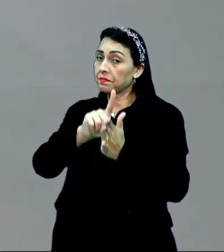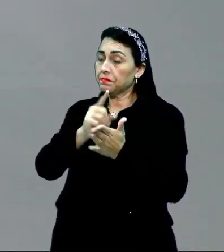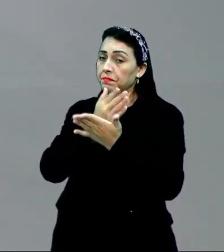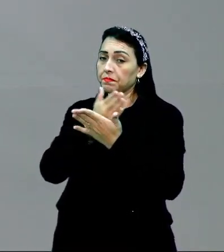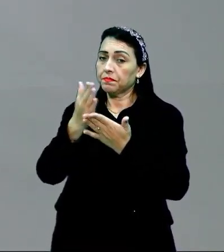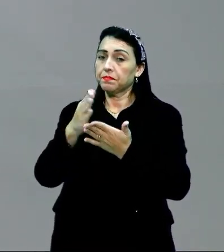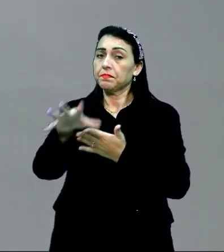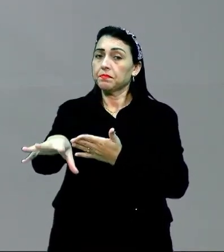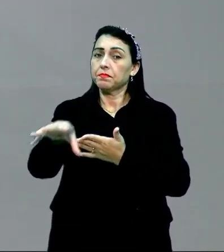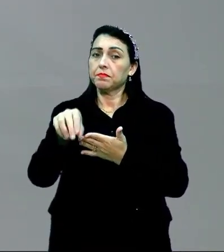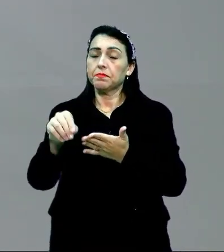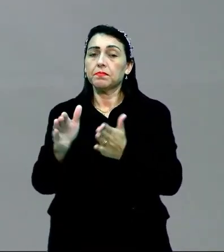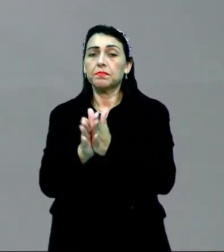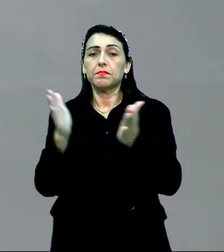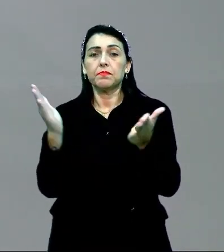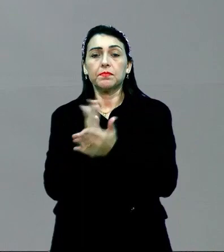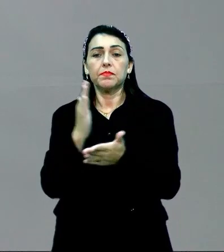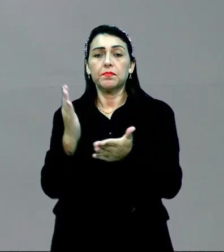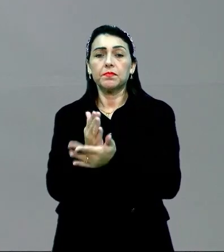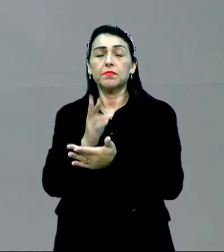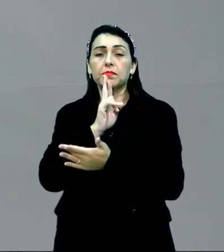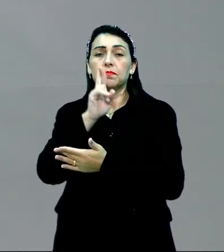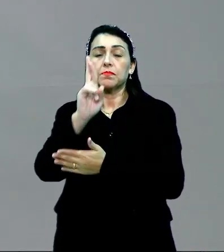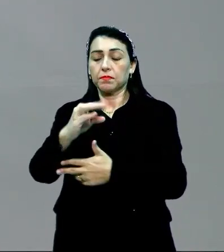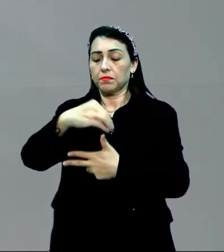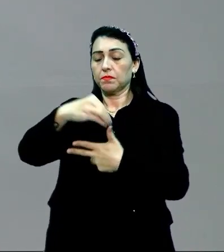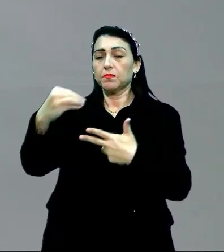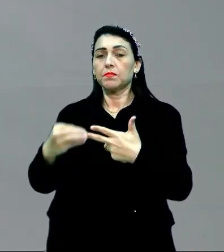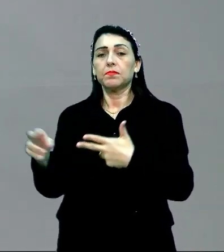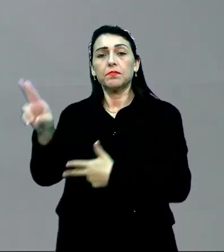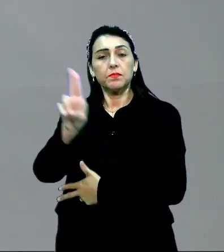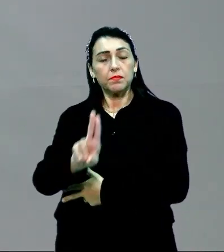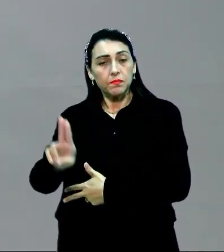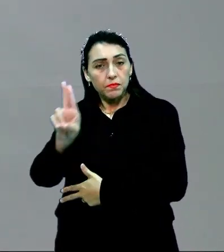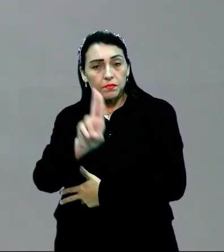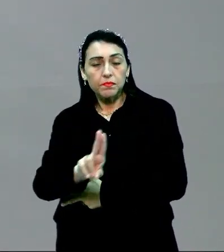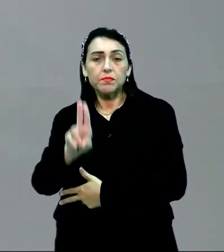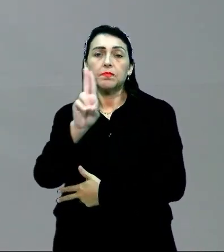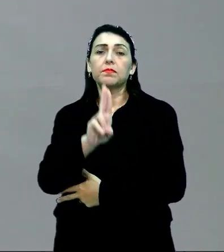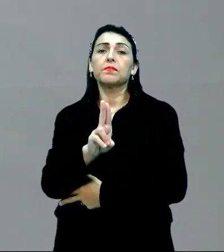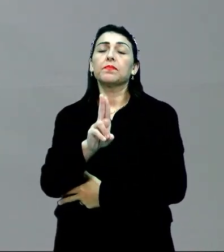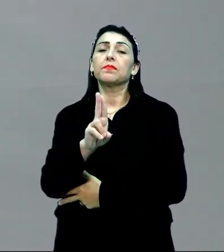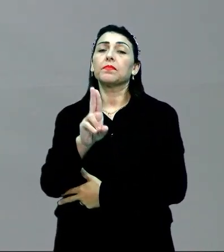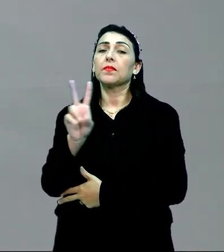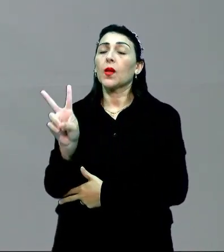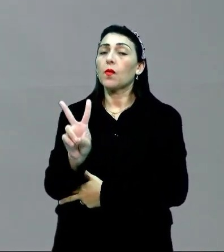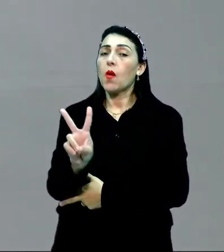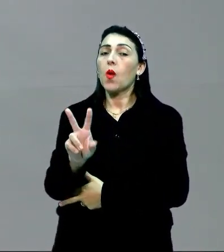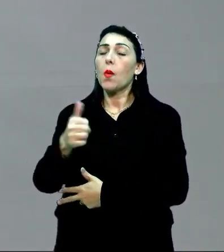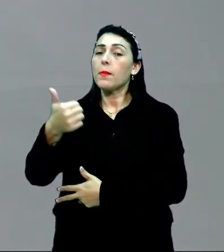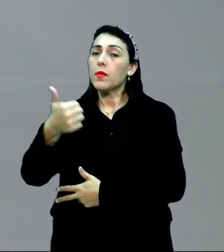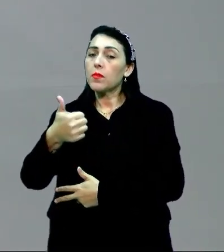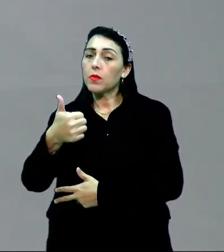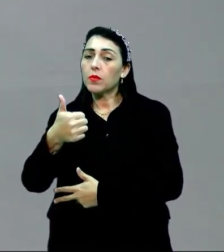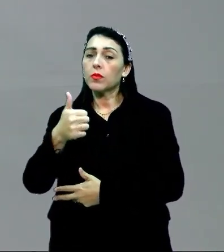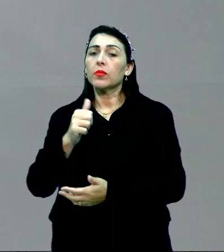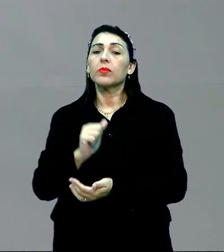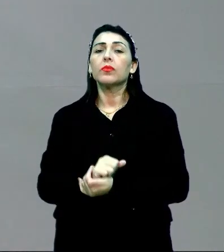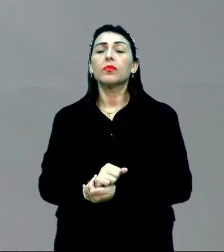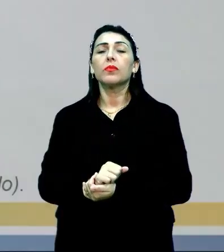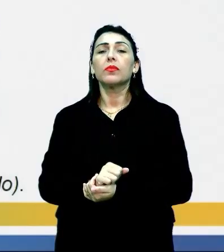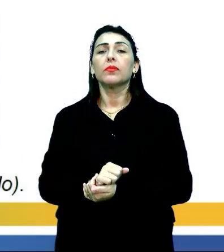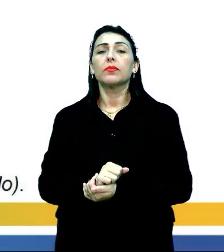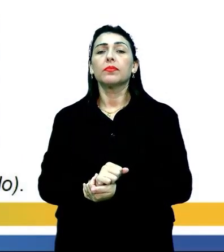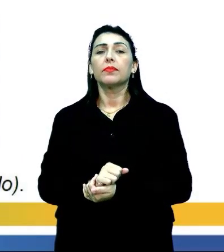iniciarmos né Pega o seu livro aí né resolve Enem tá vamos utilizar hoje na aula de hoje o volume 1 tá e